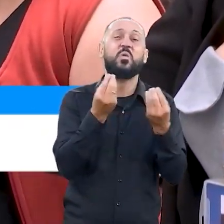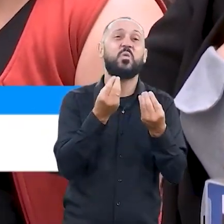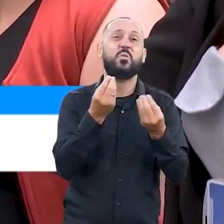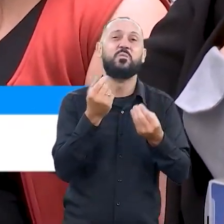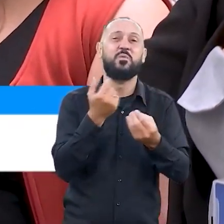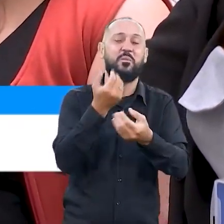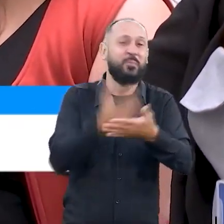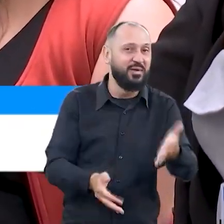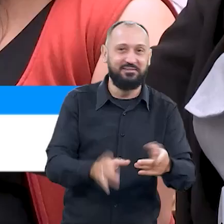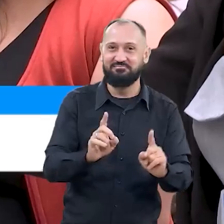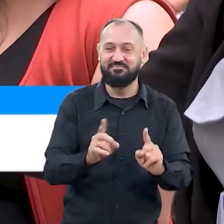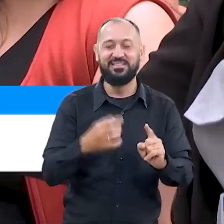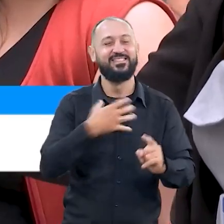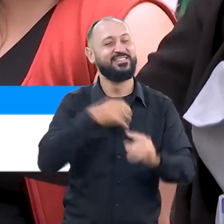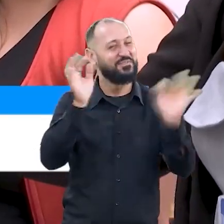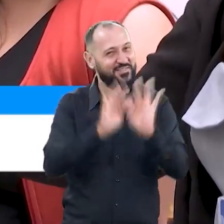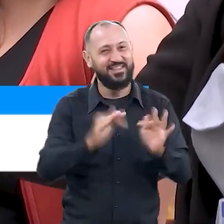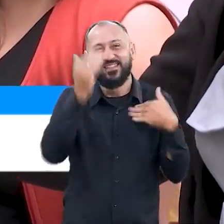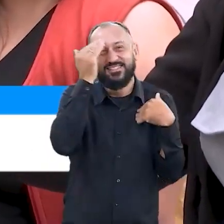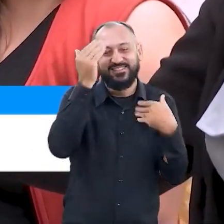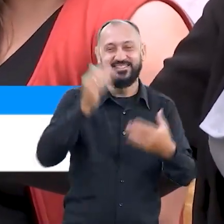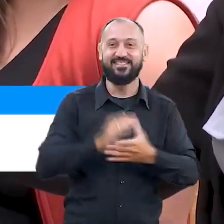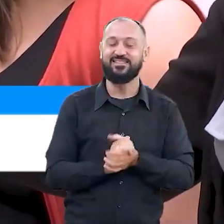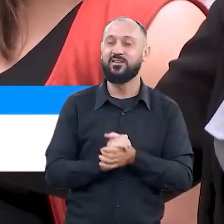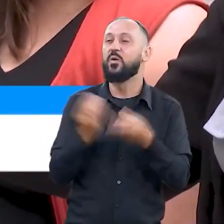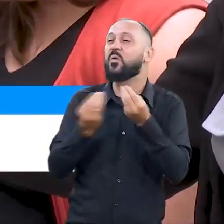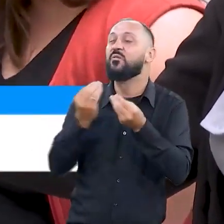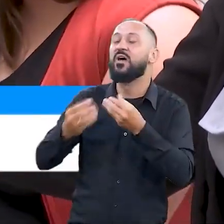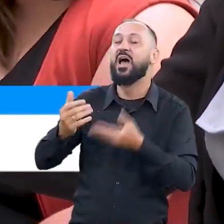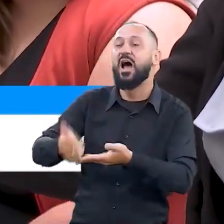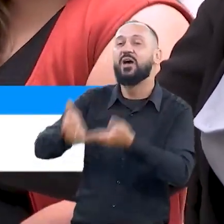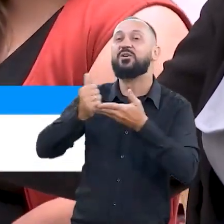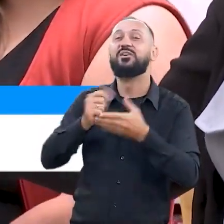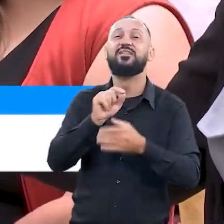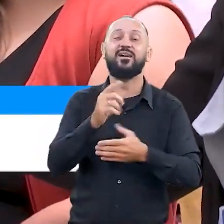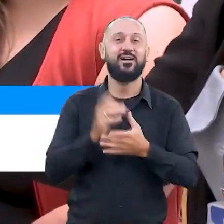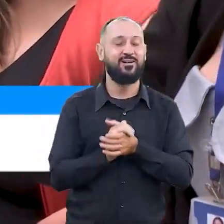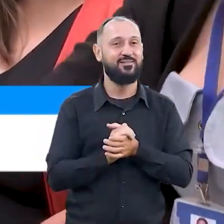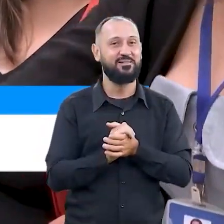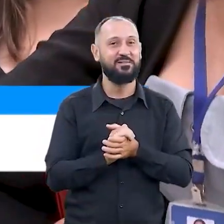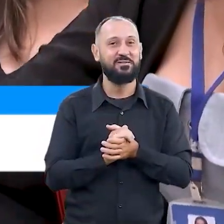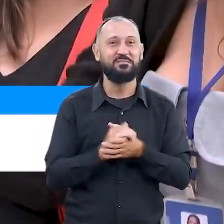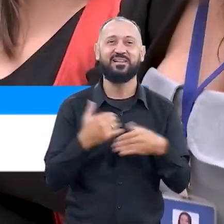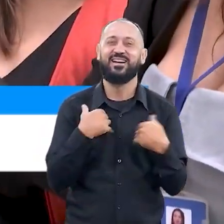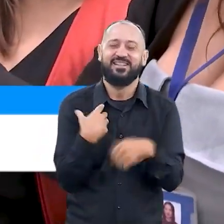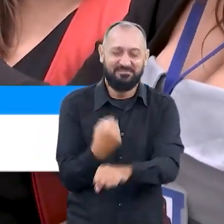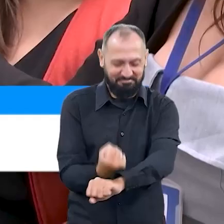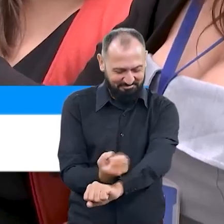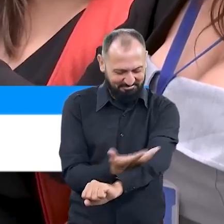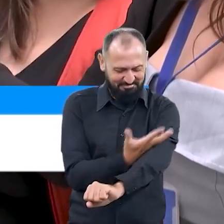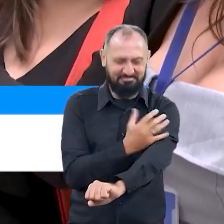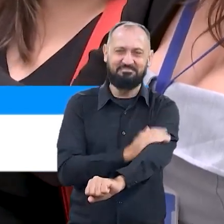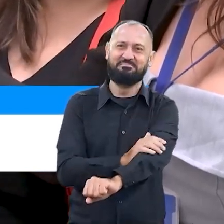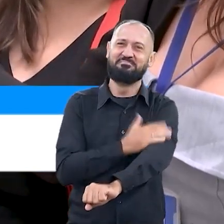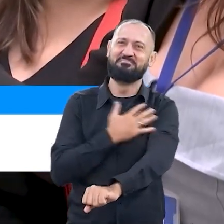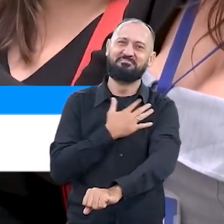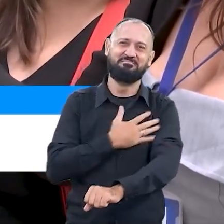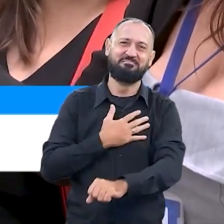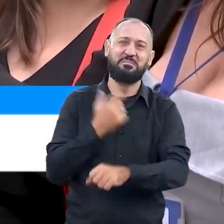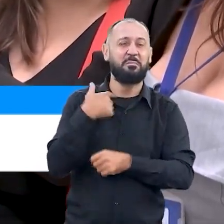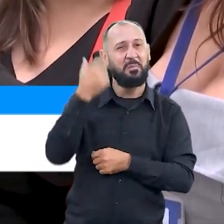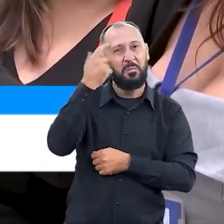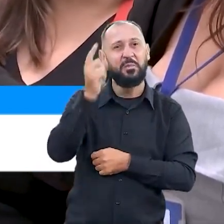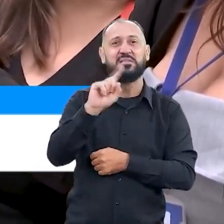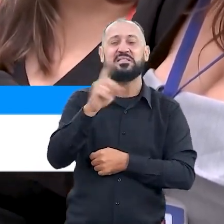carinho, não tem como não dar certo, né, então eu estou muito feliz. Muito. E como é que foi essa contribuição aí? Ah, eu estou muito